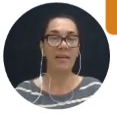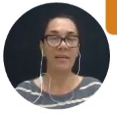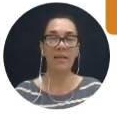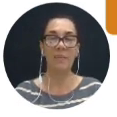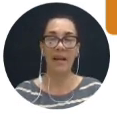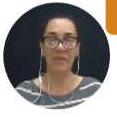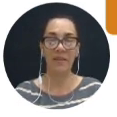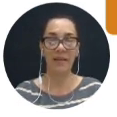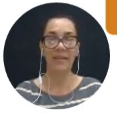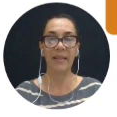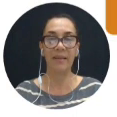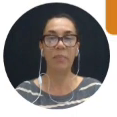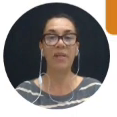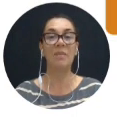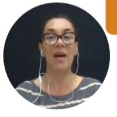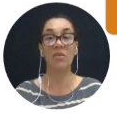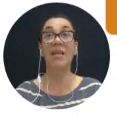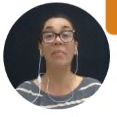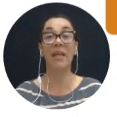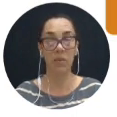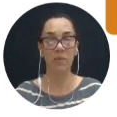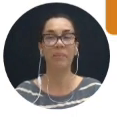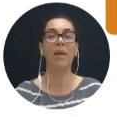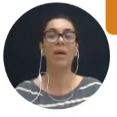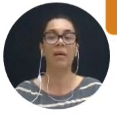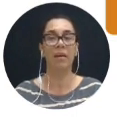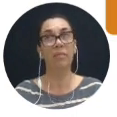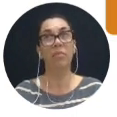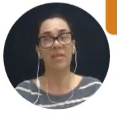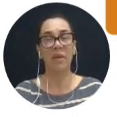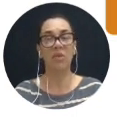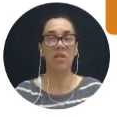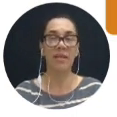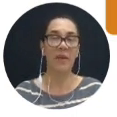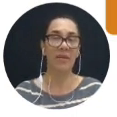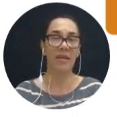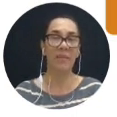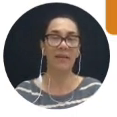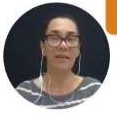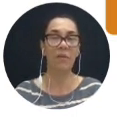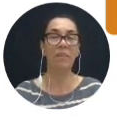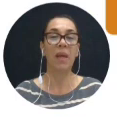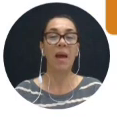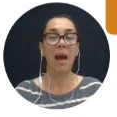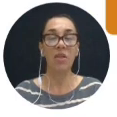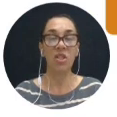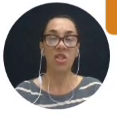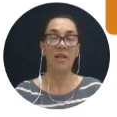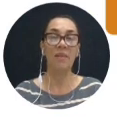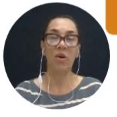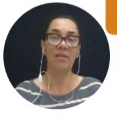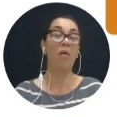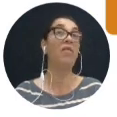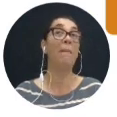a separação das palavras na escrita por espaços em branco, que é justamente o que diz respeito à segmentação, ao